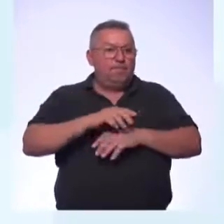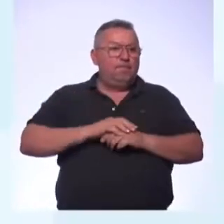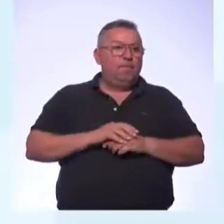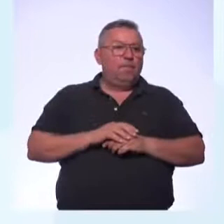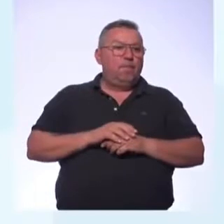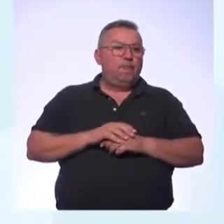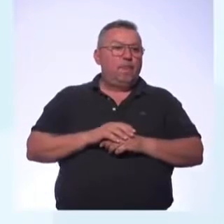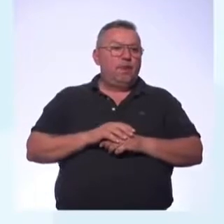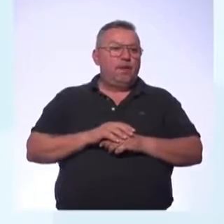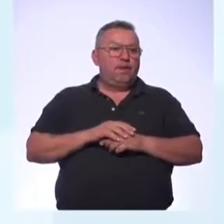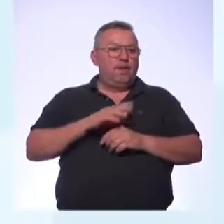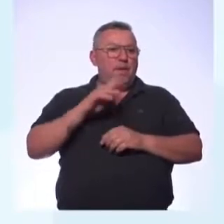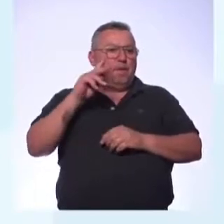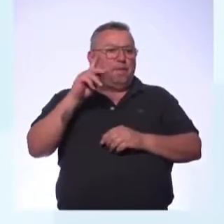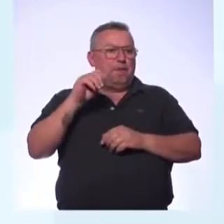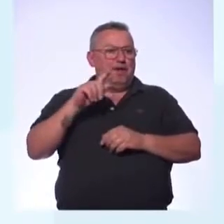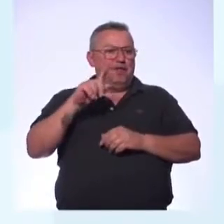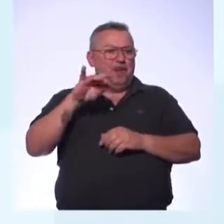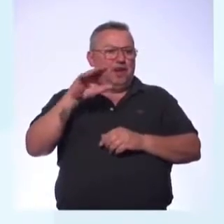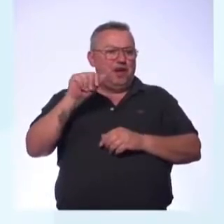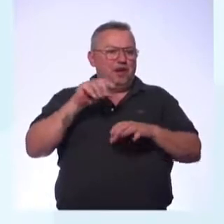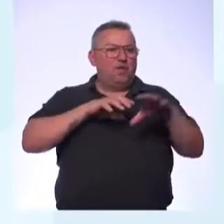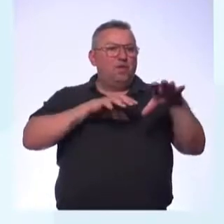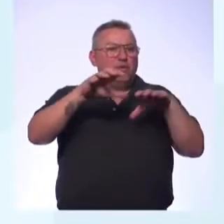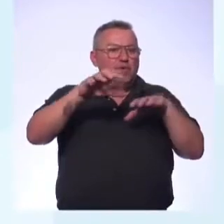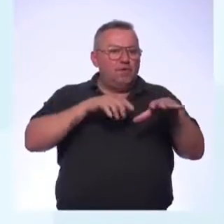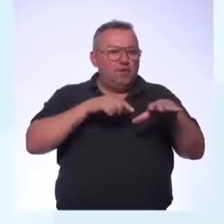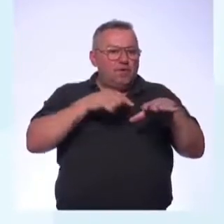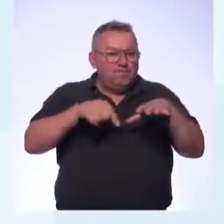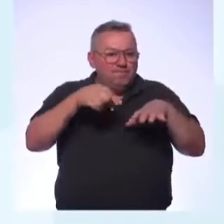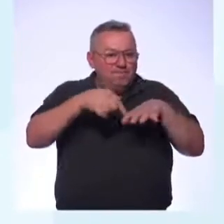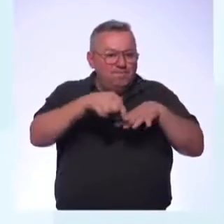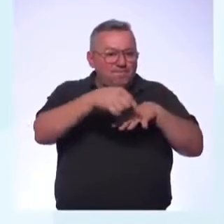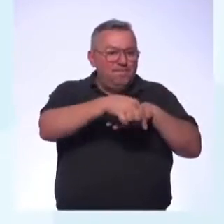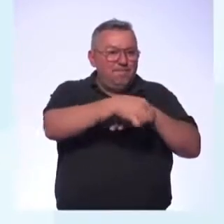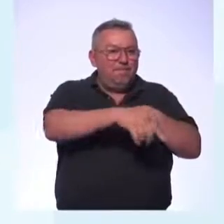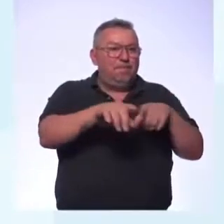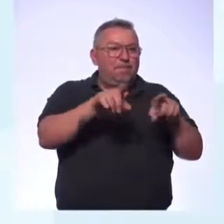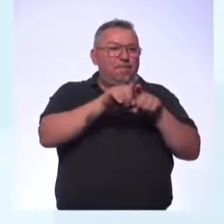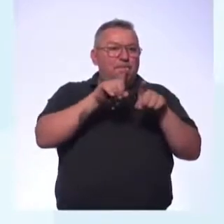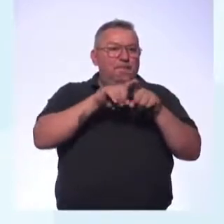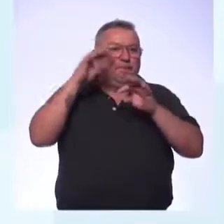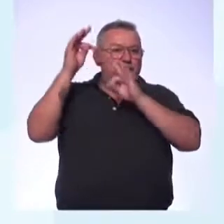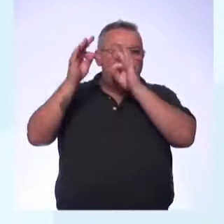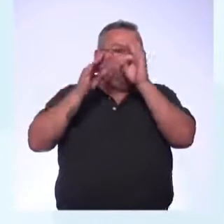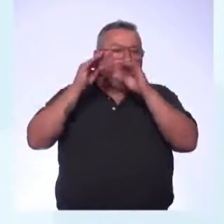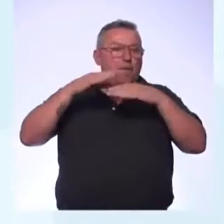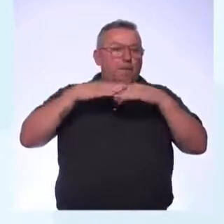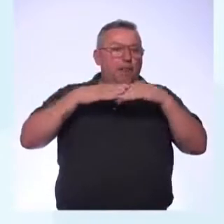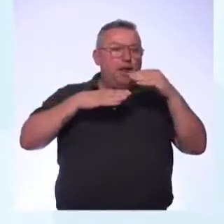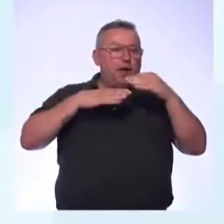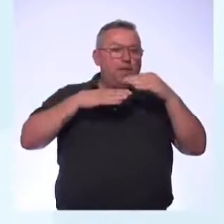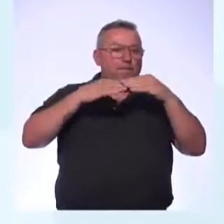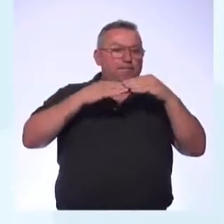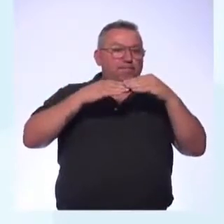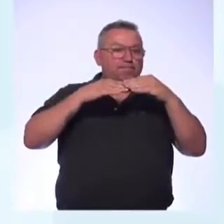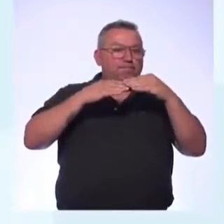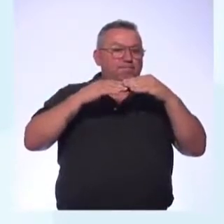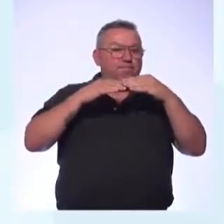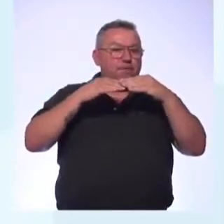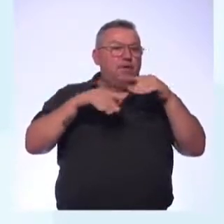Wegener, a Pangeia e o movimento dos continentes, a teoria das tectônicas de placas,